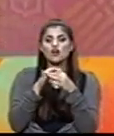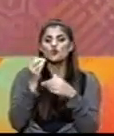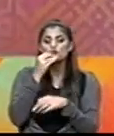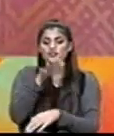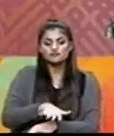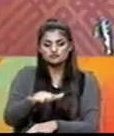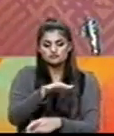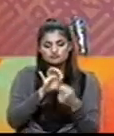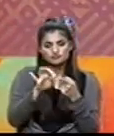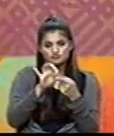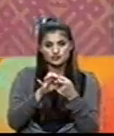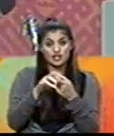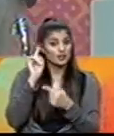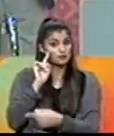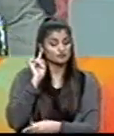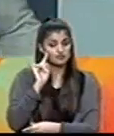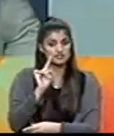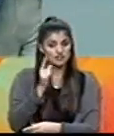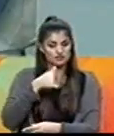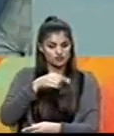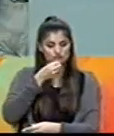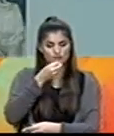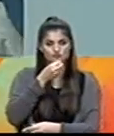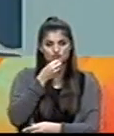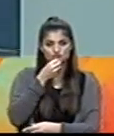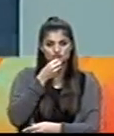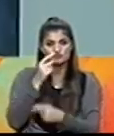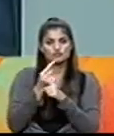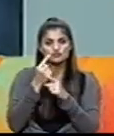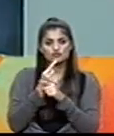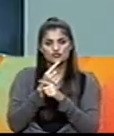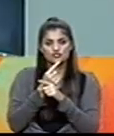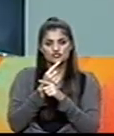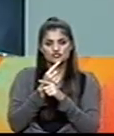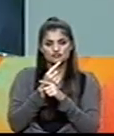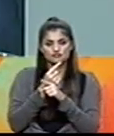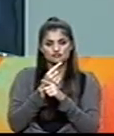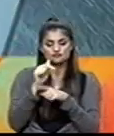o que é a importância de nós comermos aquilo que está perto de nós.